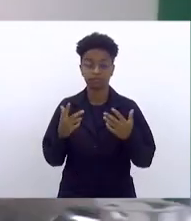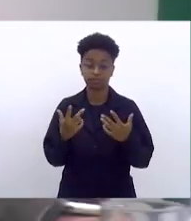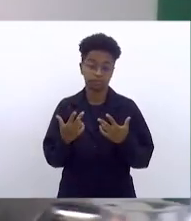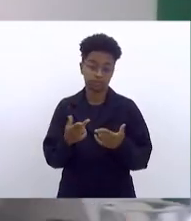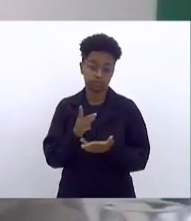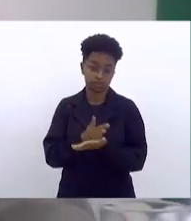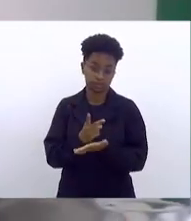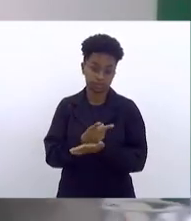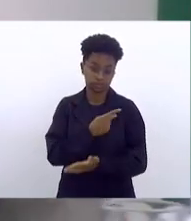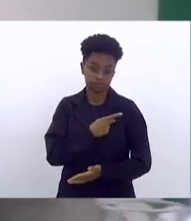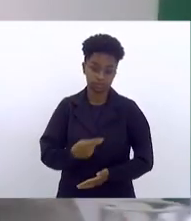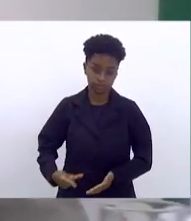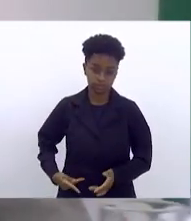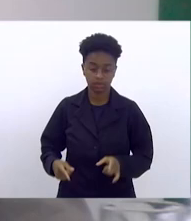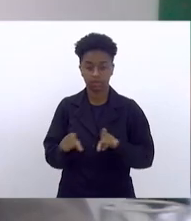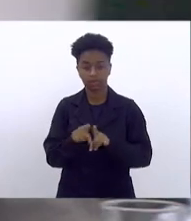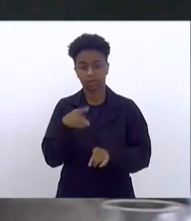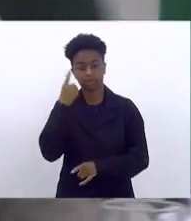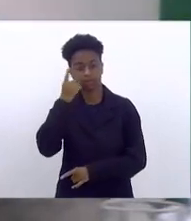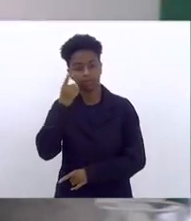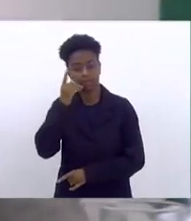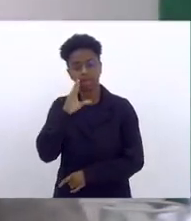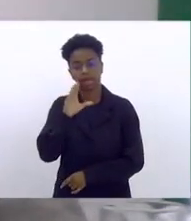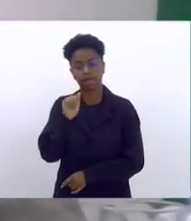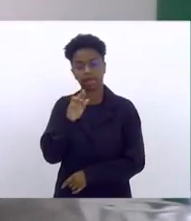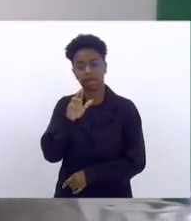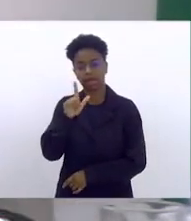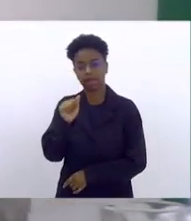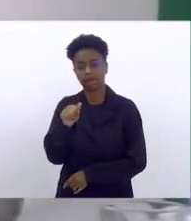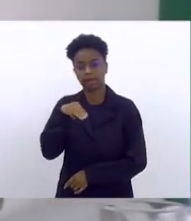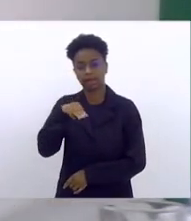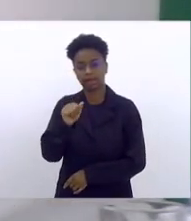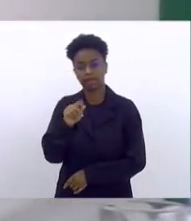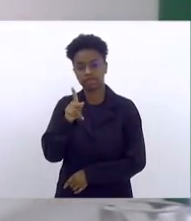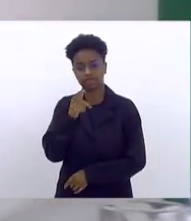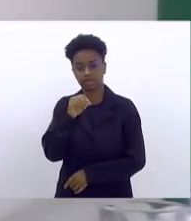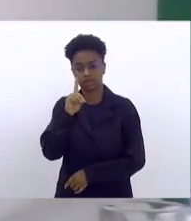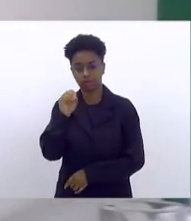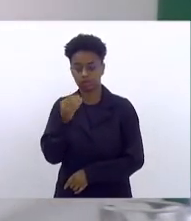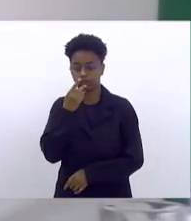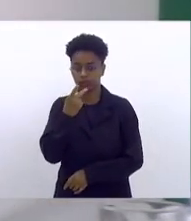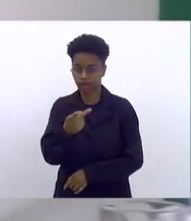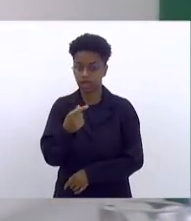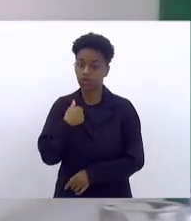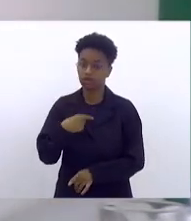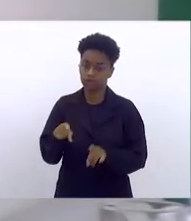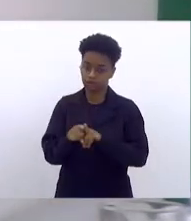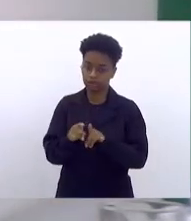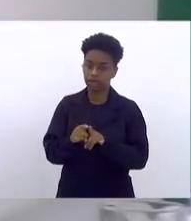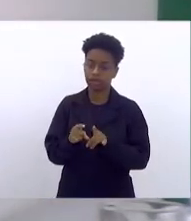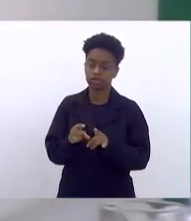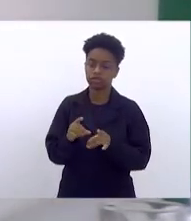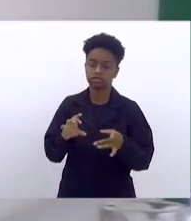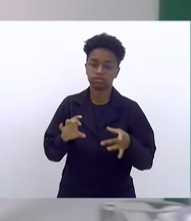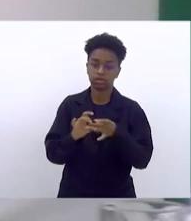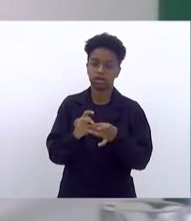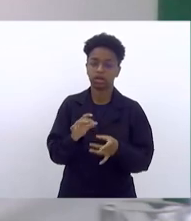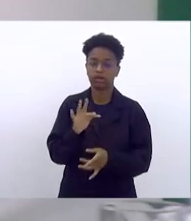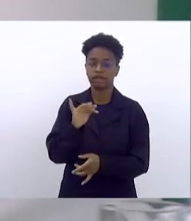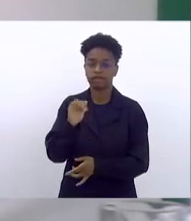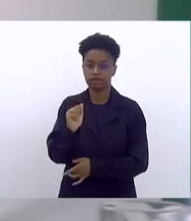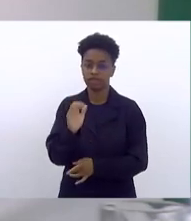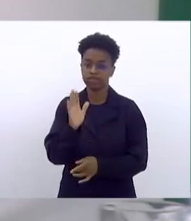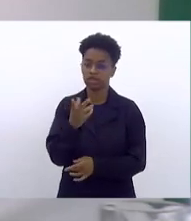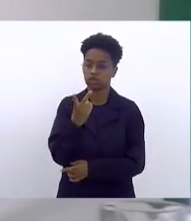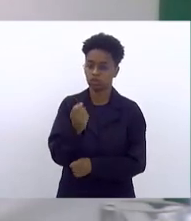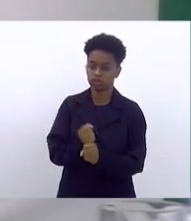aqui e a nossa deputada Carla Machado defendendo eu também tenho a pasta da FIA já estou lá há dois anos e povo a